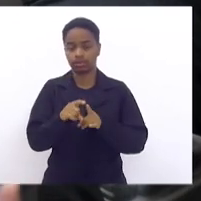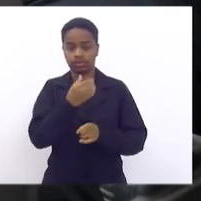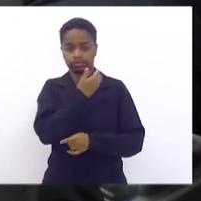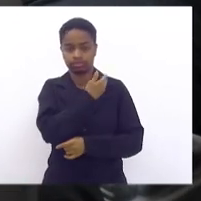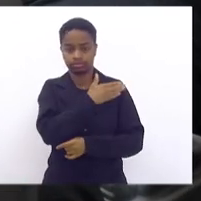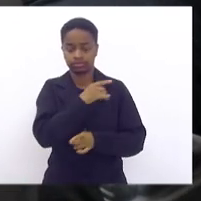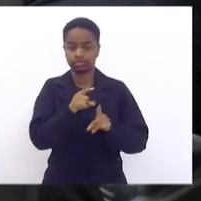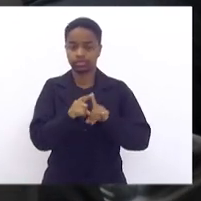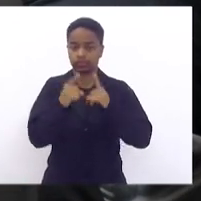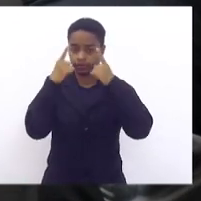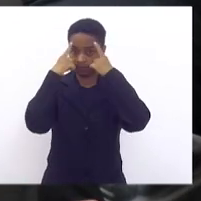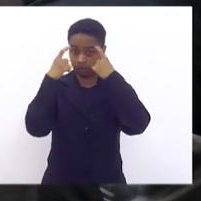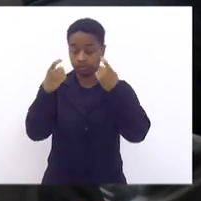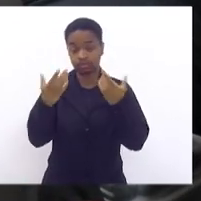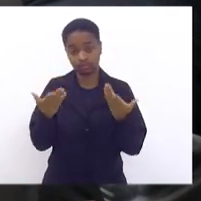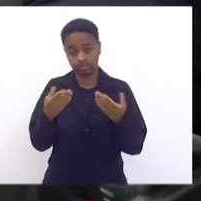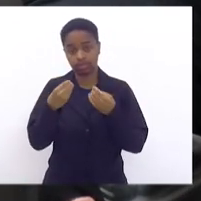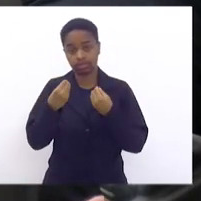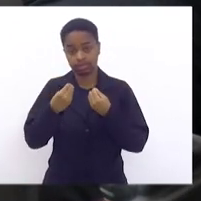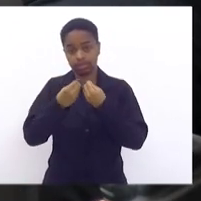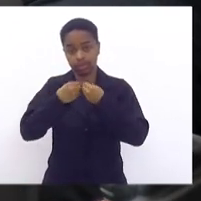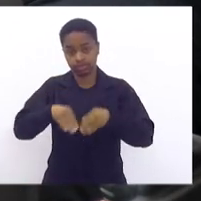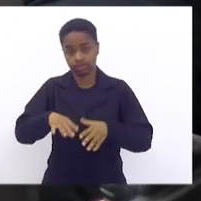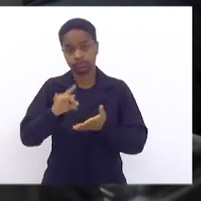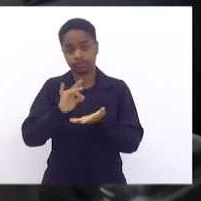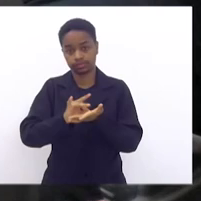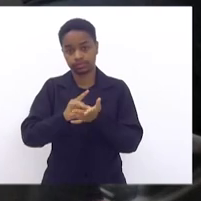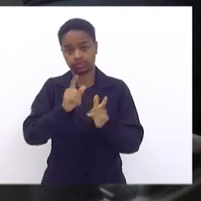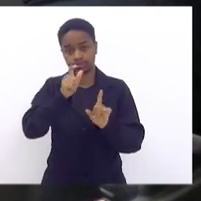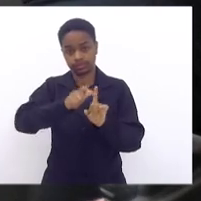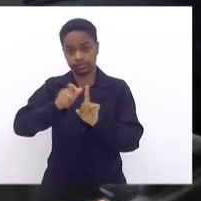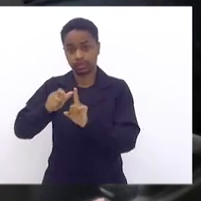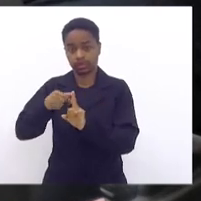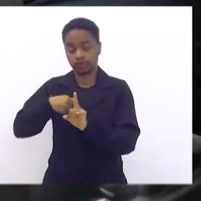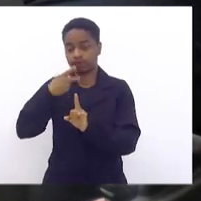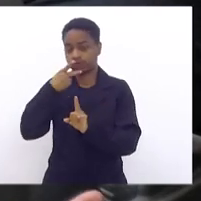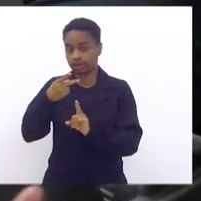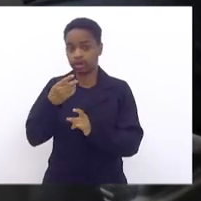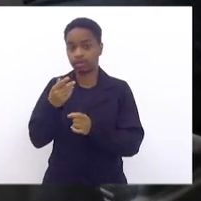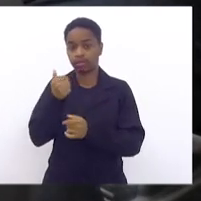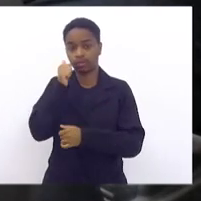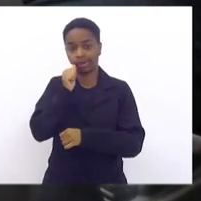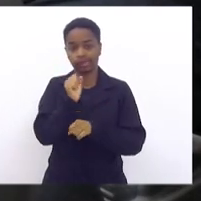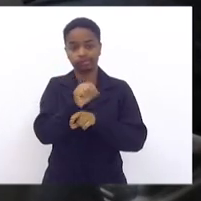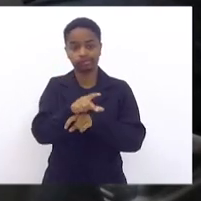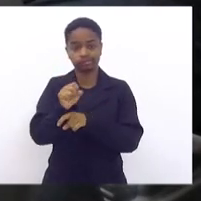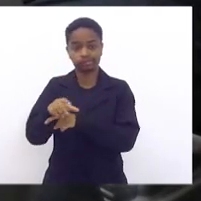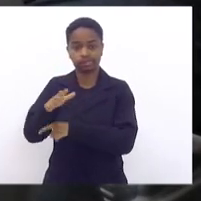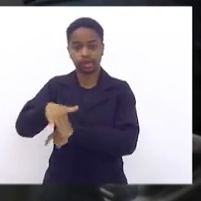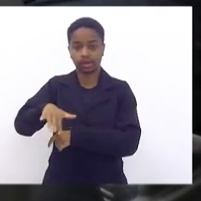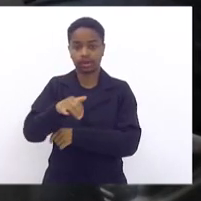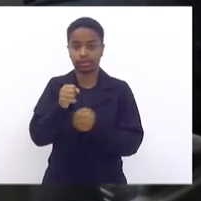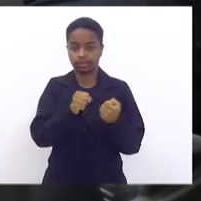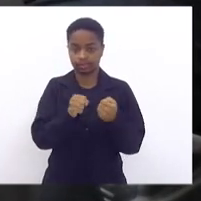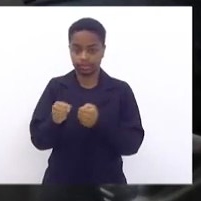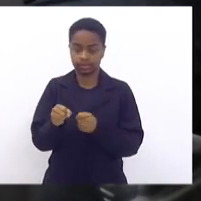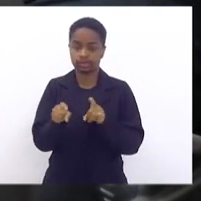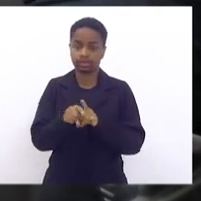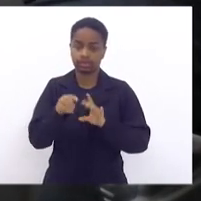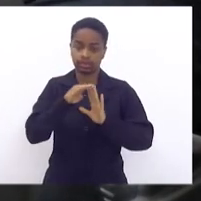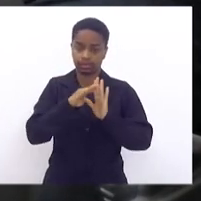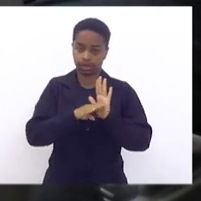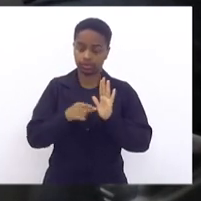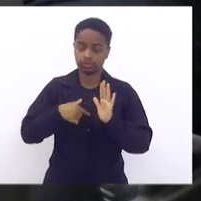isso também causa um impacto muito grande. Aí eu estou falando já das mulheres nos espaços de poder, né, que também é uma pauta